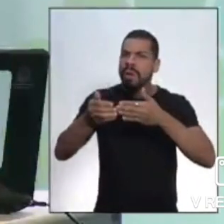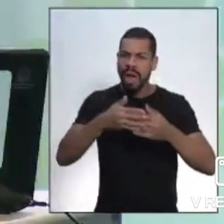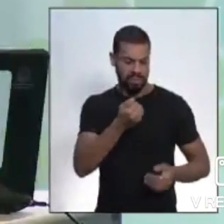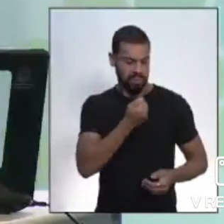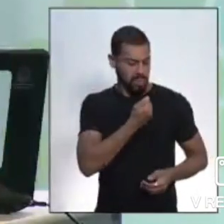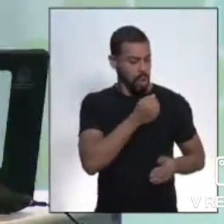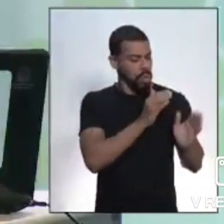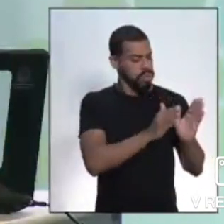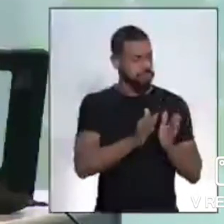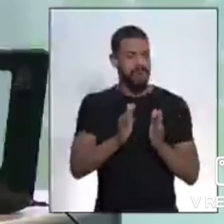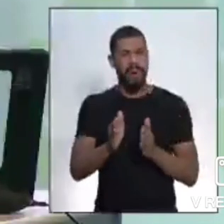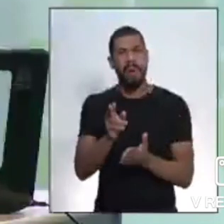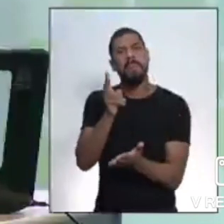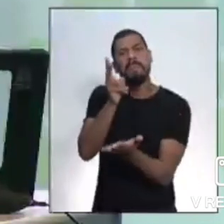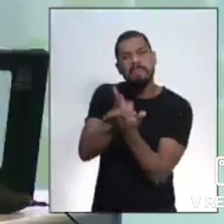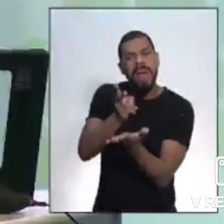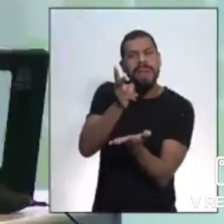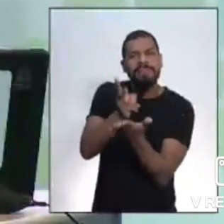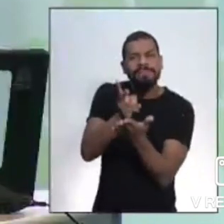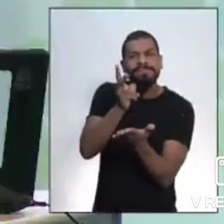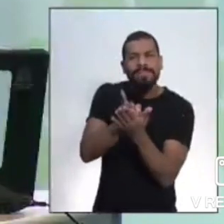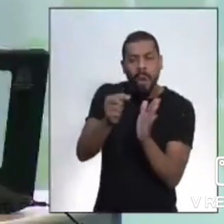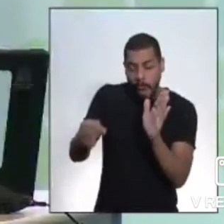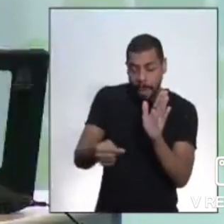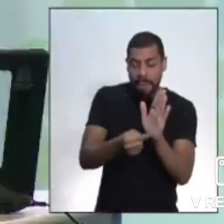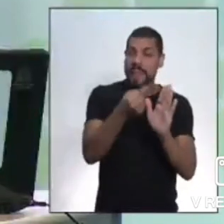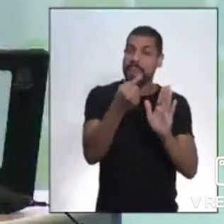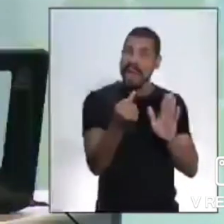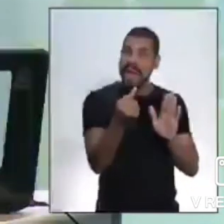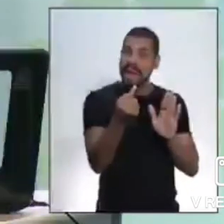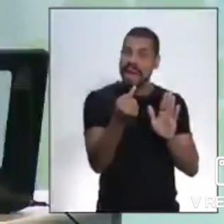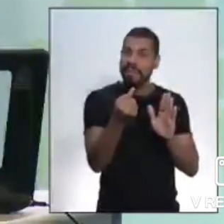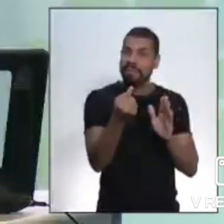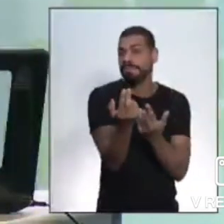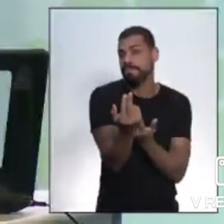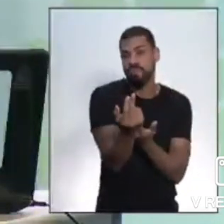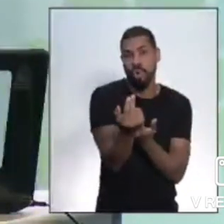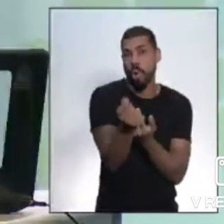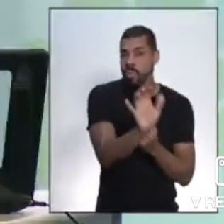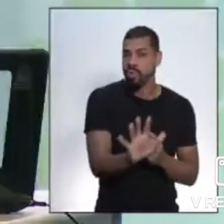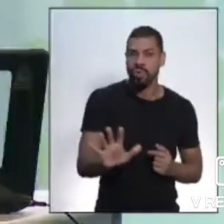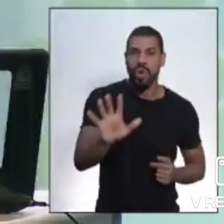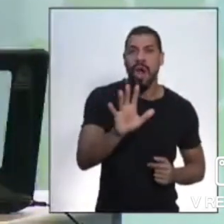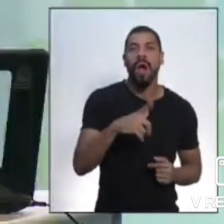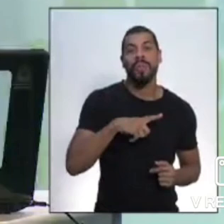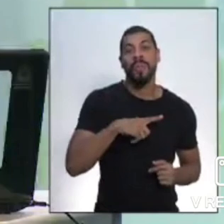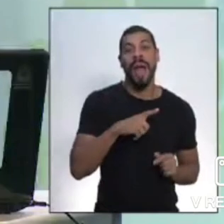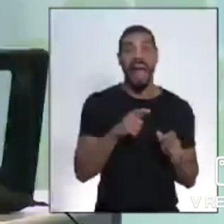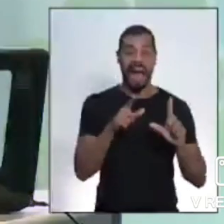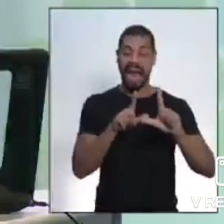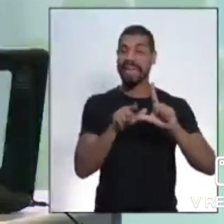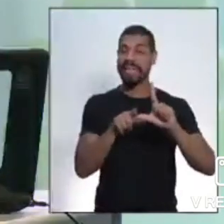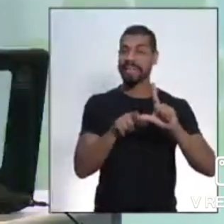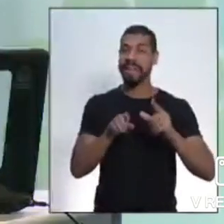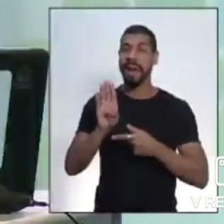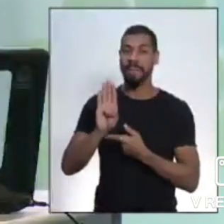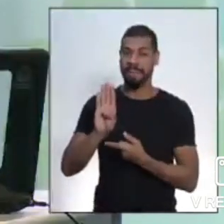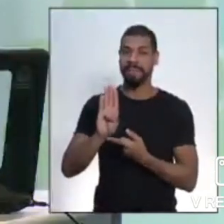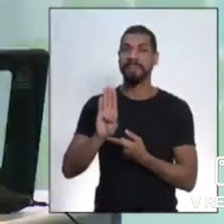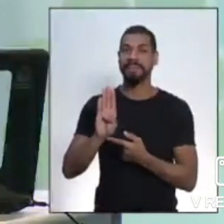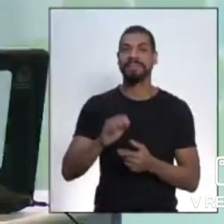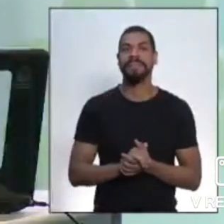sequência. Mesmo a primeira sequência que nós colocamos, a definição do termo geral lá era a letra D. Para as demais,